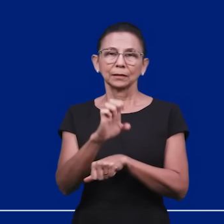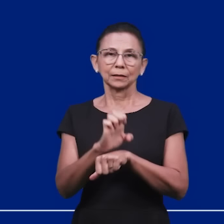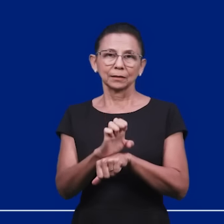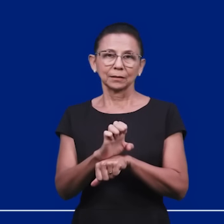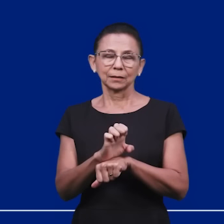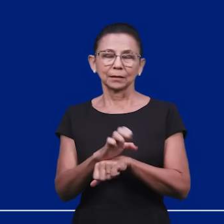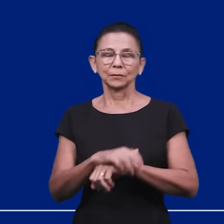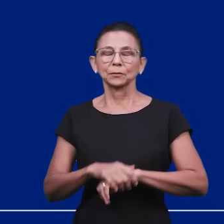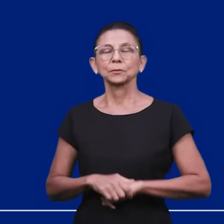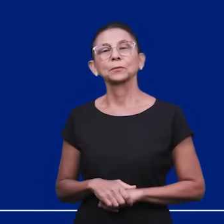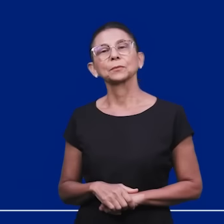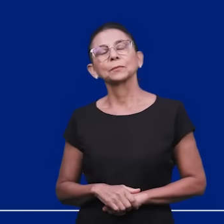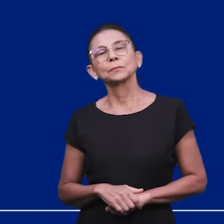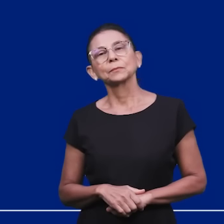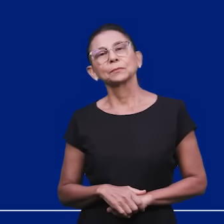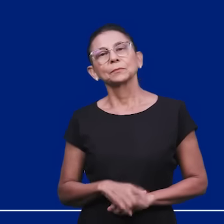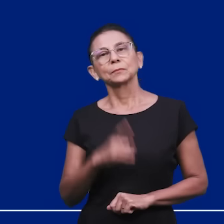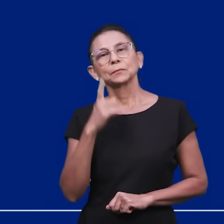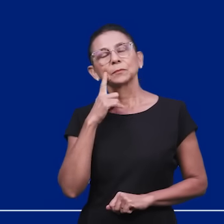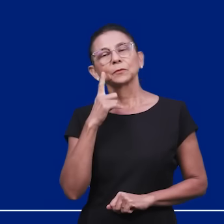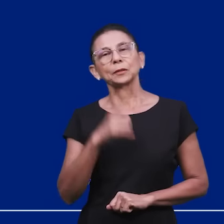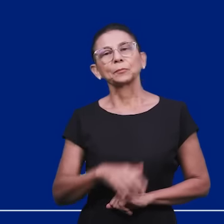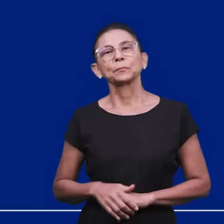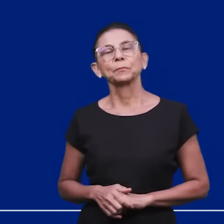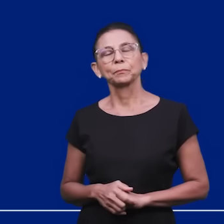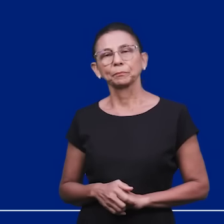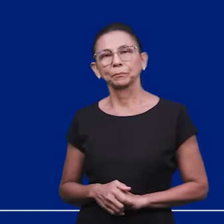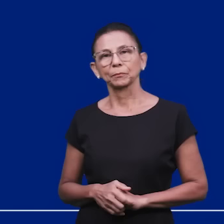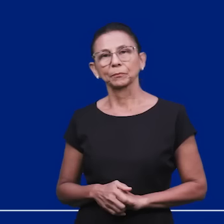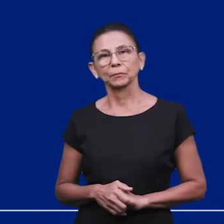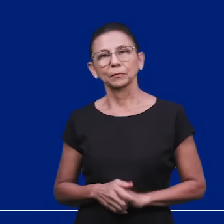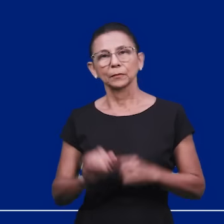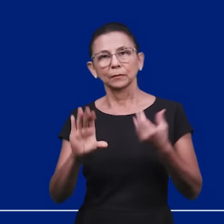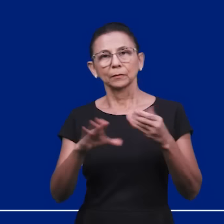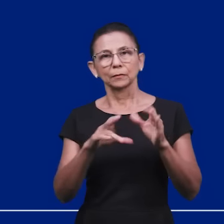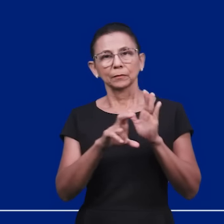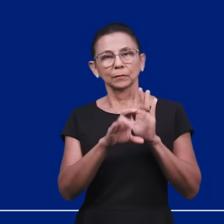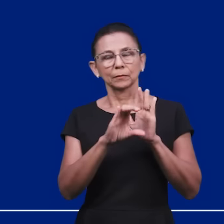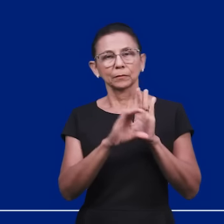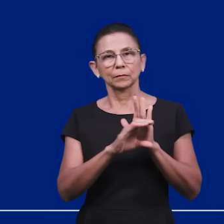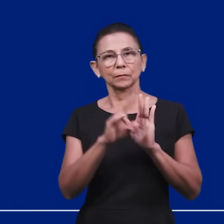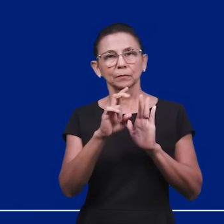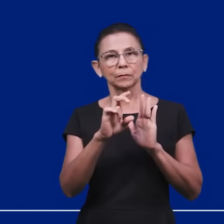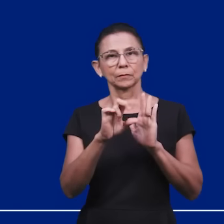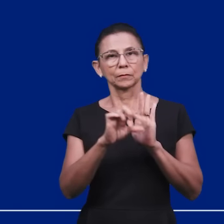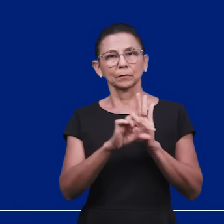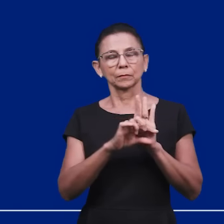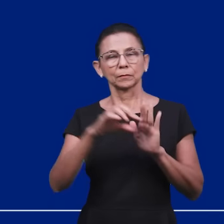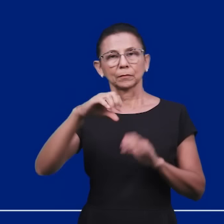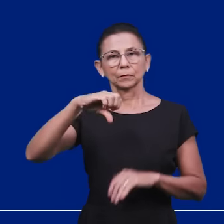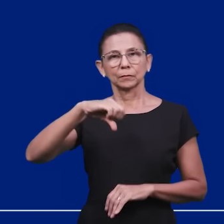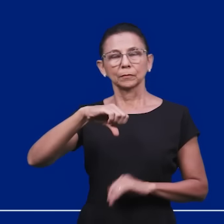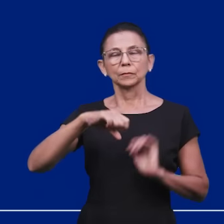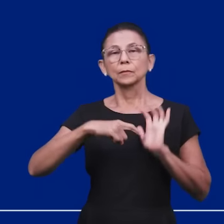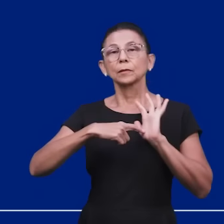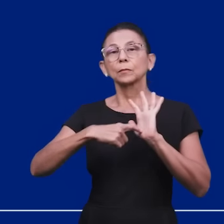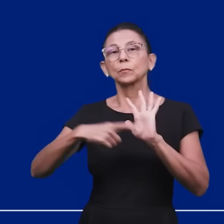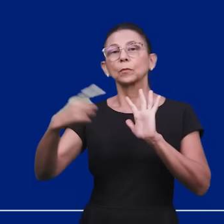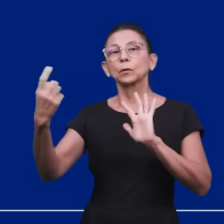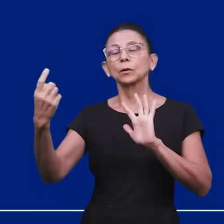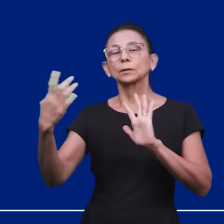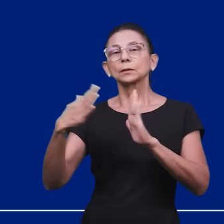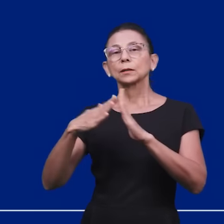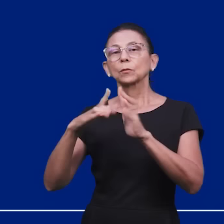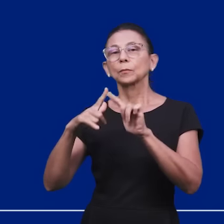enviou foi Flávia Paulo. E o texto diz o seguinte: o texto de Cantares, capítulo 5, verso 9, fala profeticamente